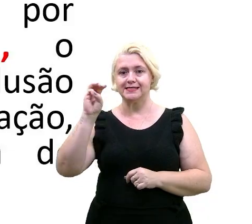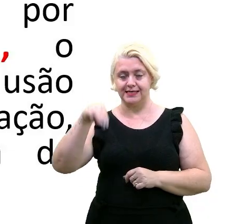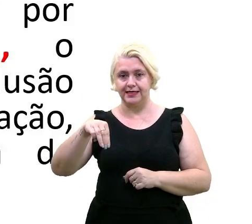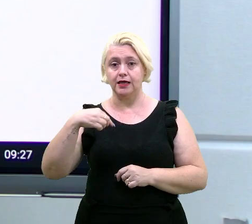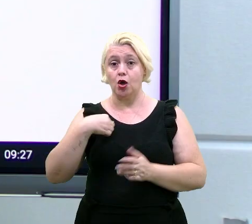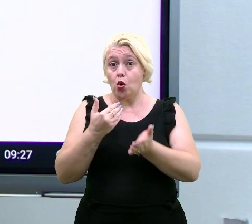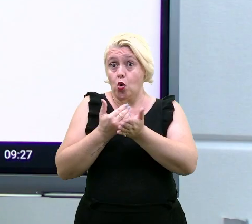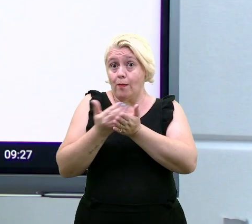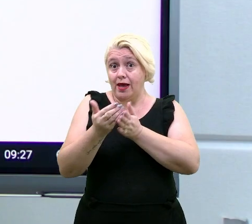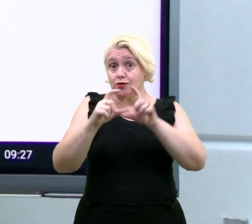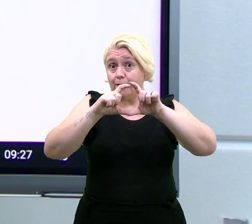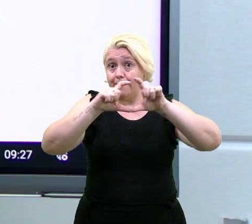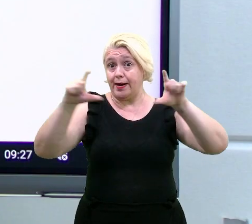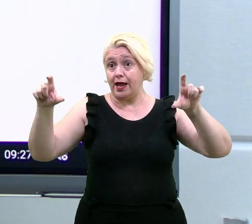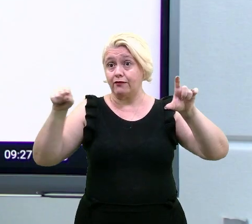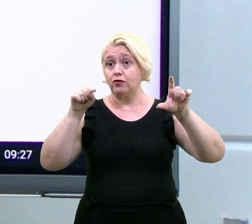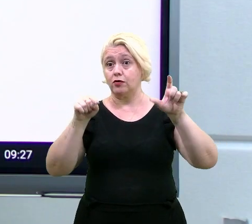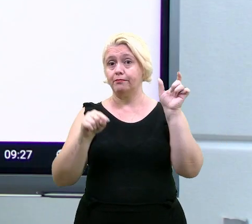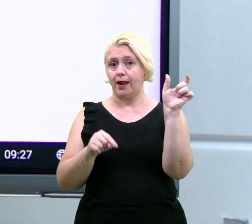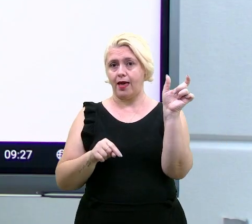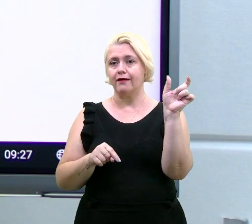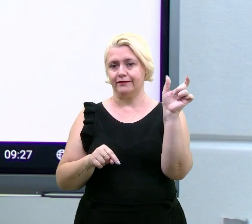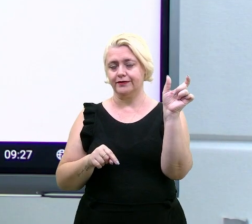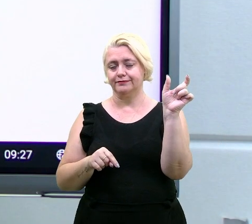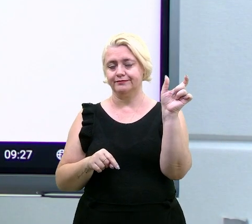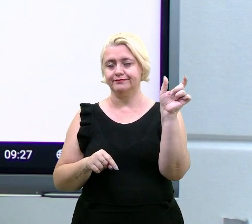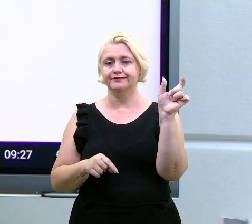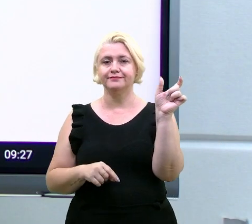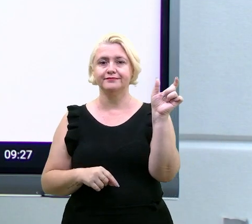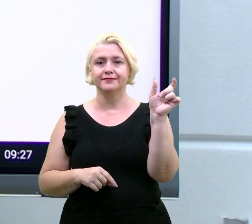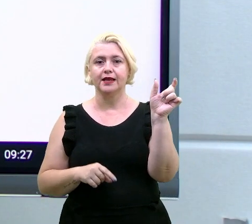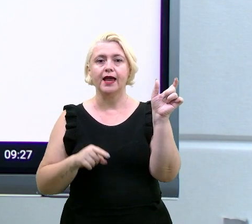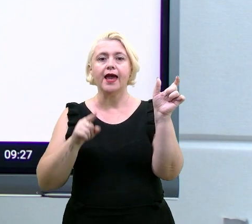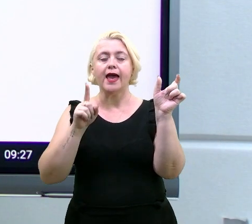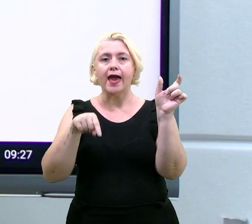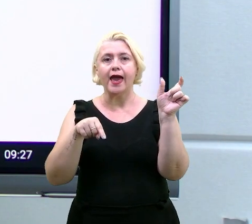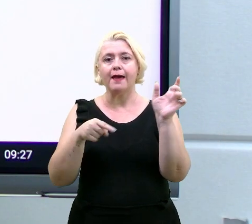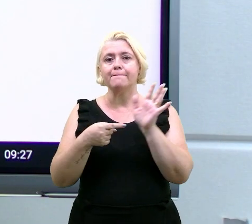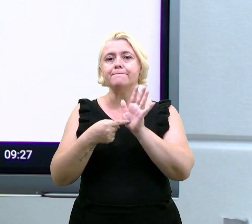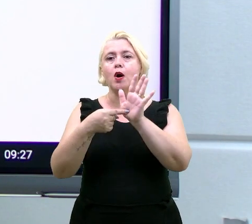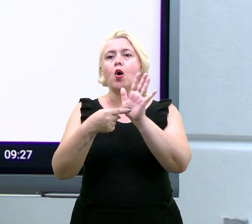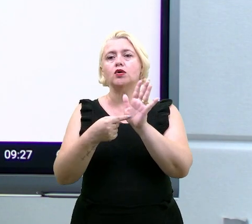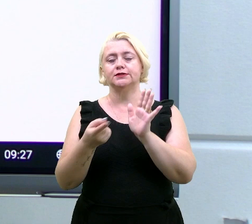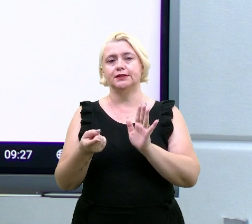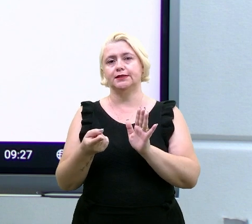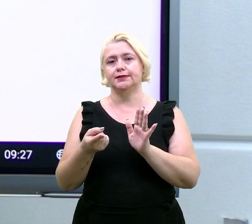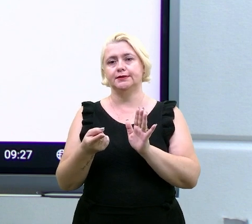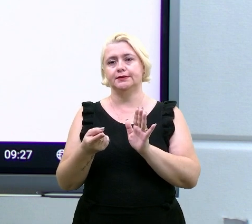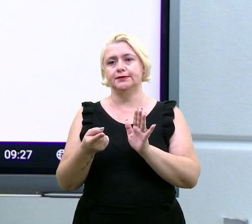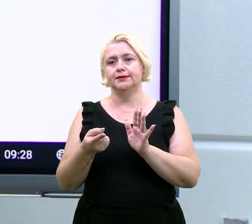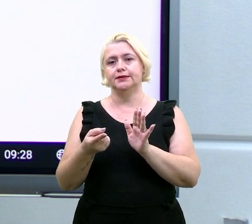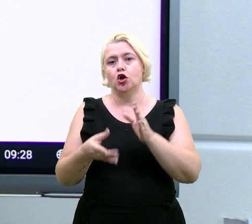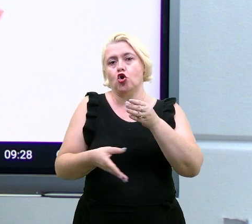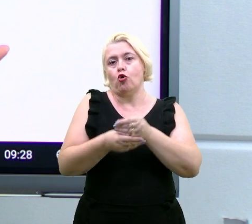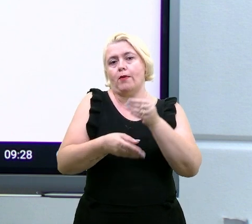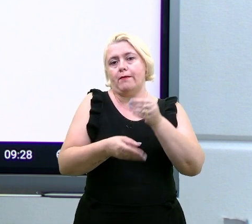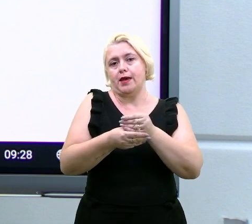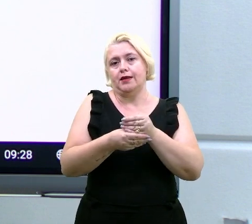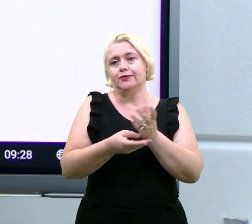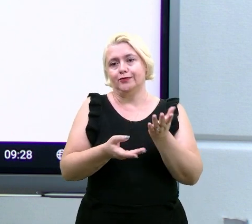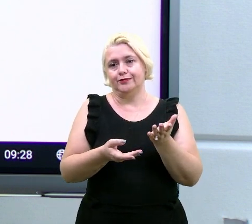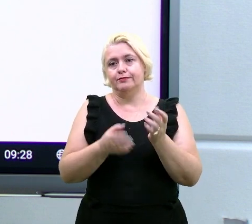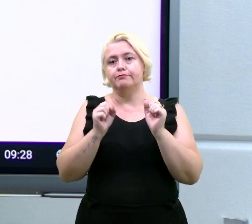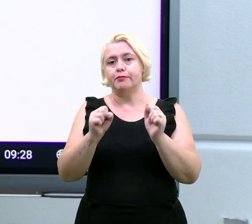minha o meu parágrafo aí com esse operador argumentativo que poderia ser além de disso ou poderia ser por outro